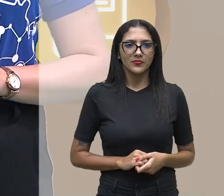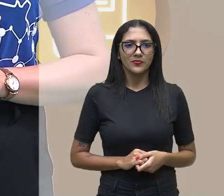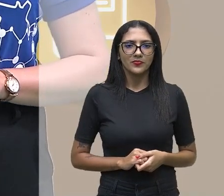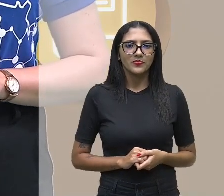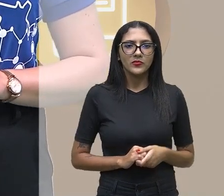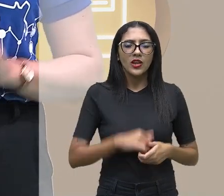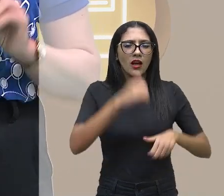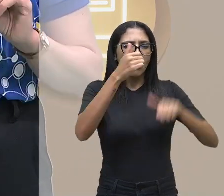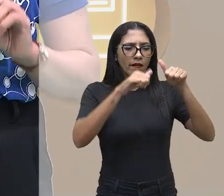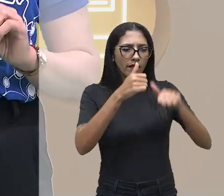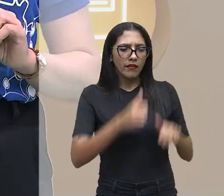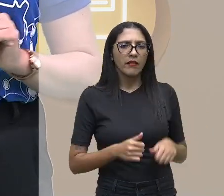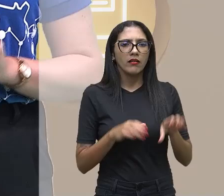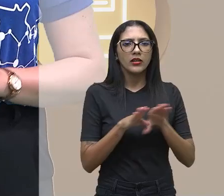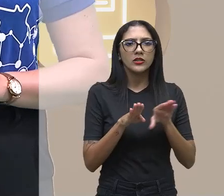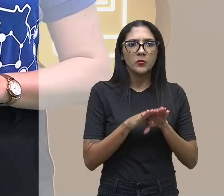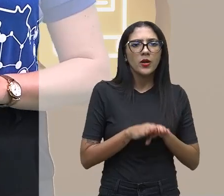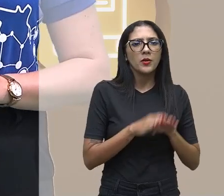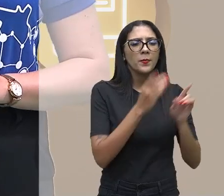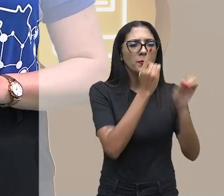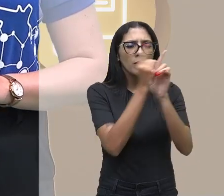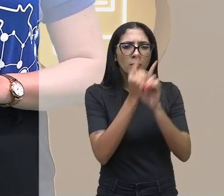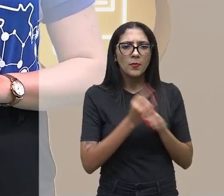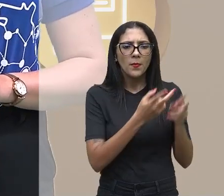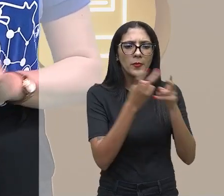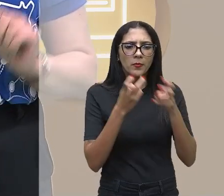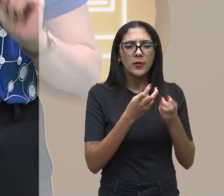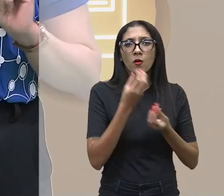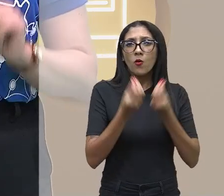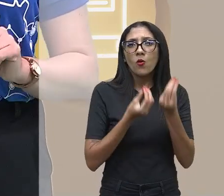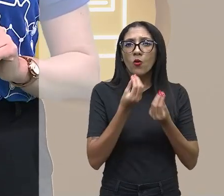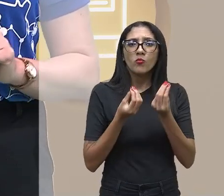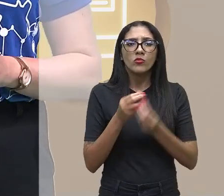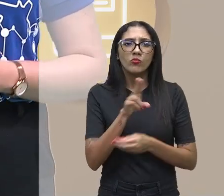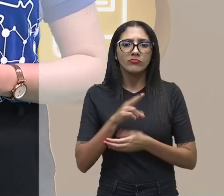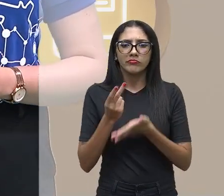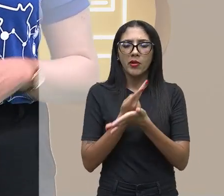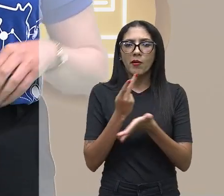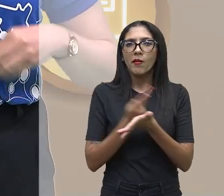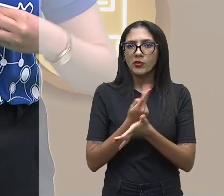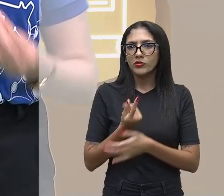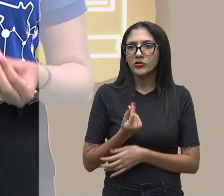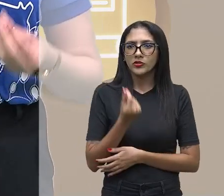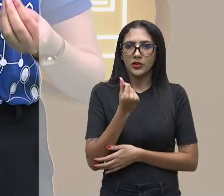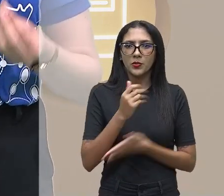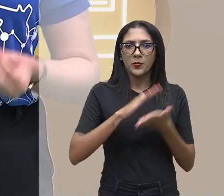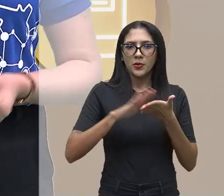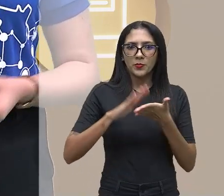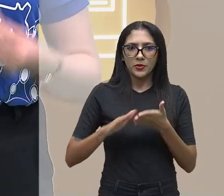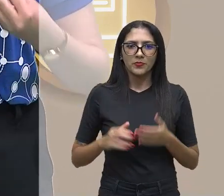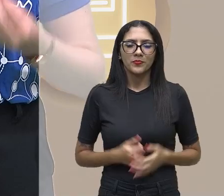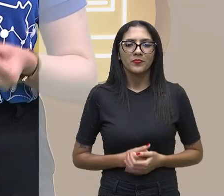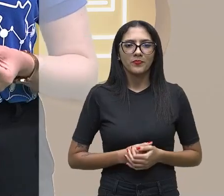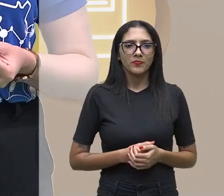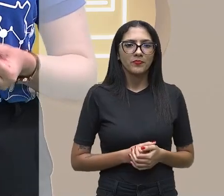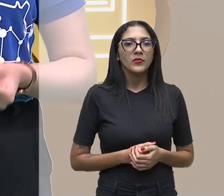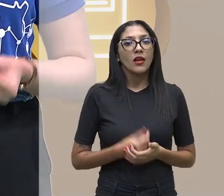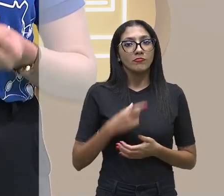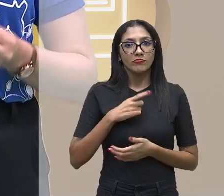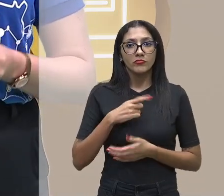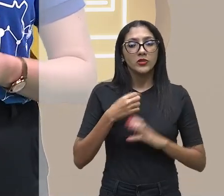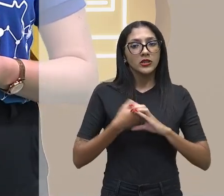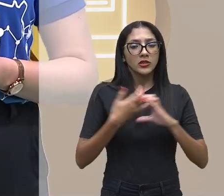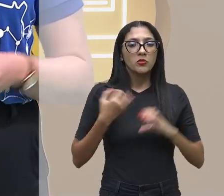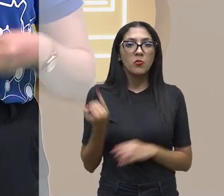Análise de despesas e identificação de desperdício. O importante princípio que vocês podem seguir é identificar